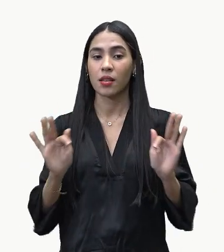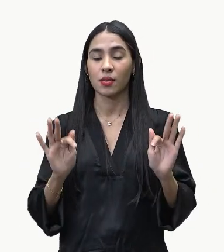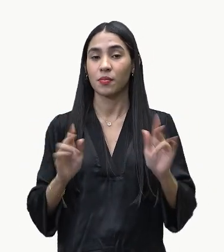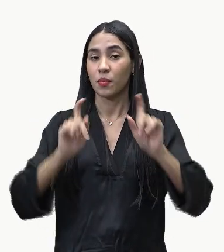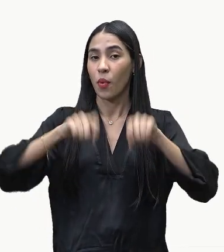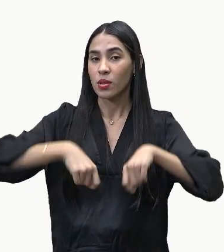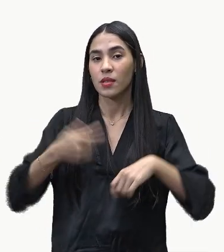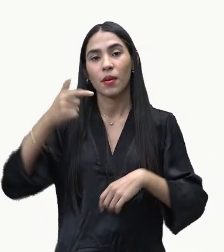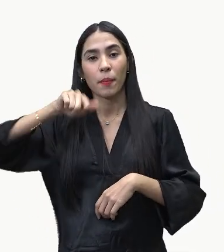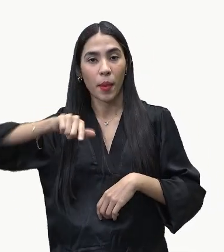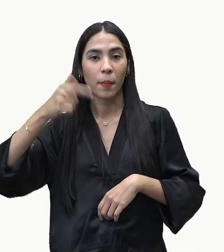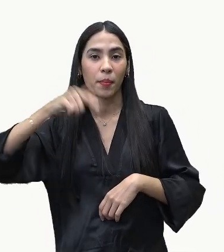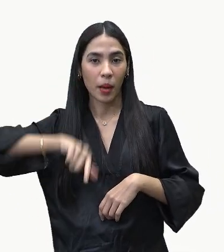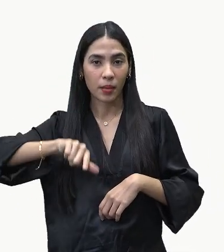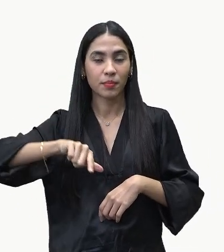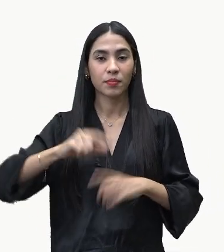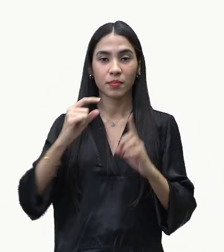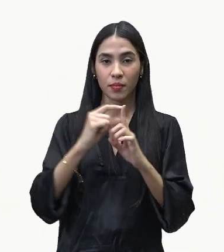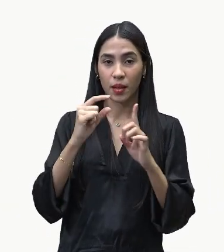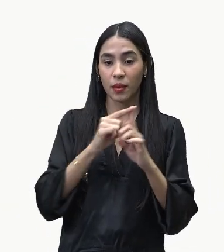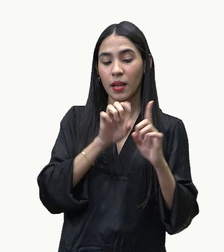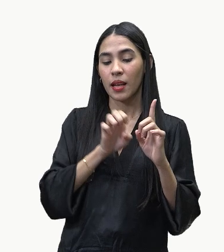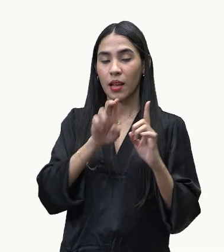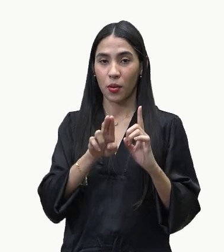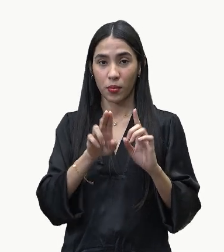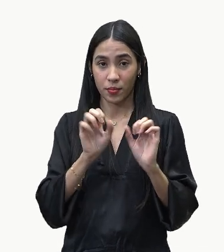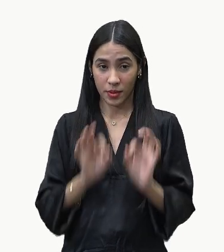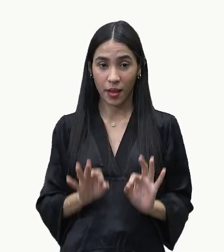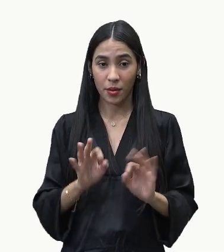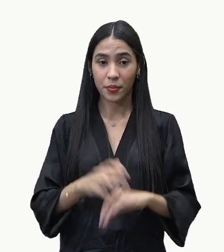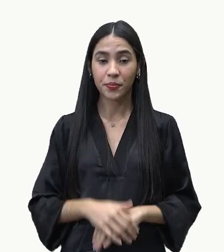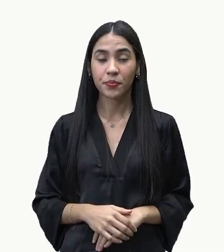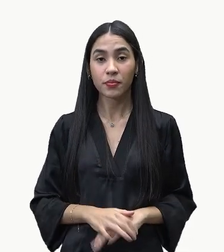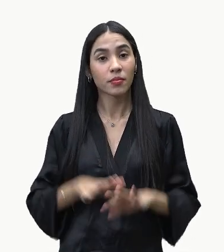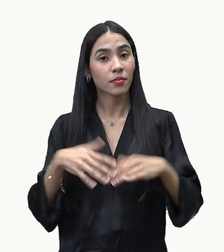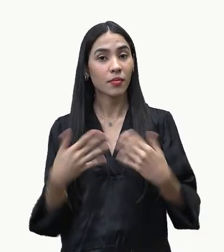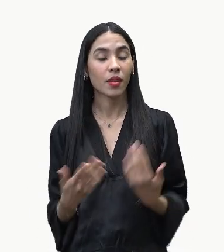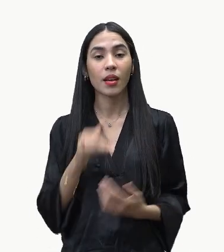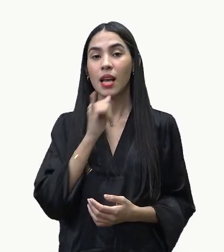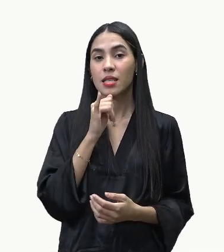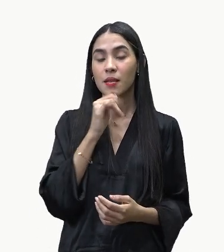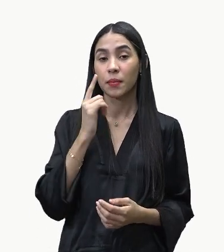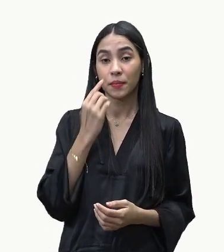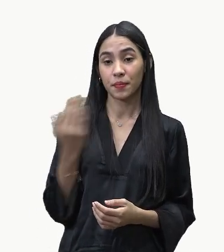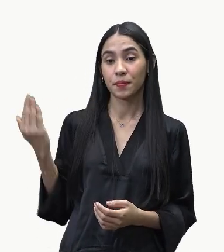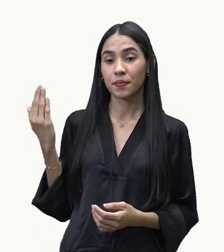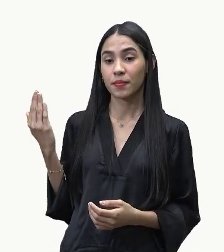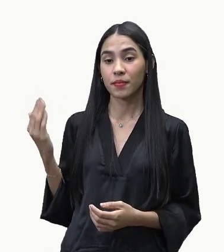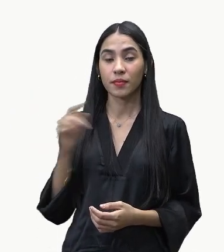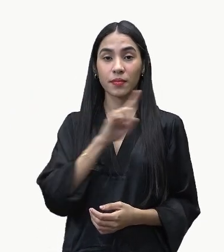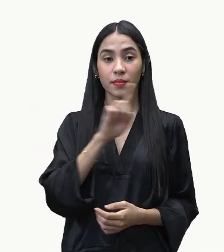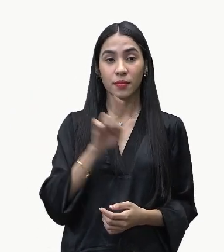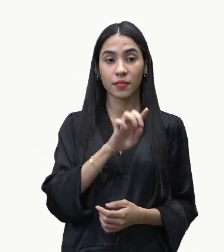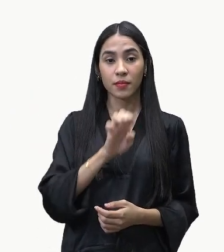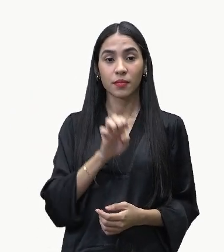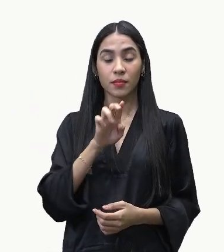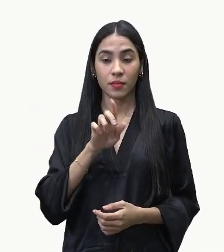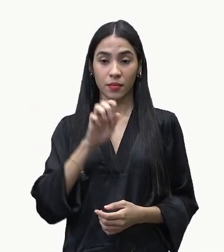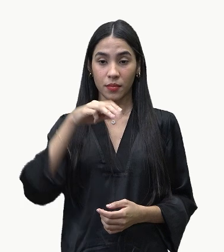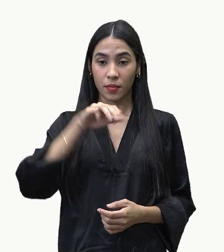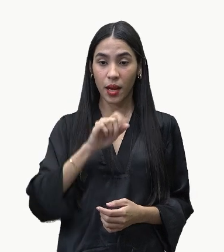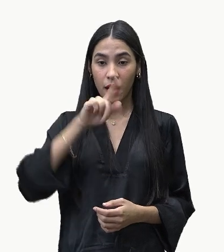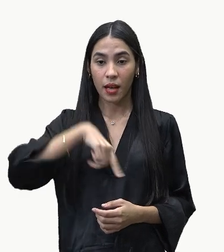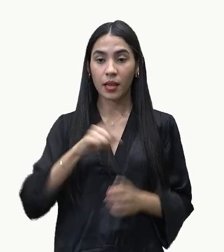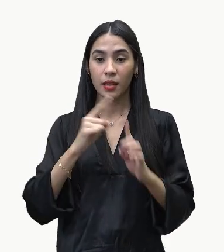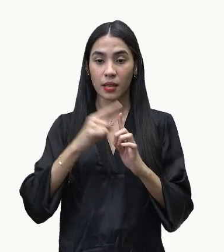possível repetição deste elemento eu, correto? Então, eis aqui um exemplo de zeugma, né? Um elemento